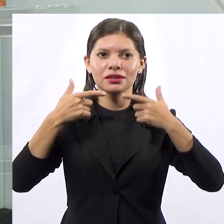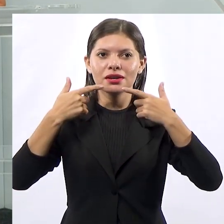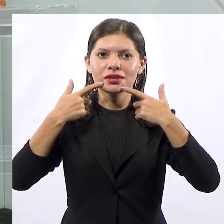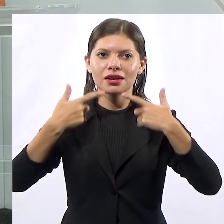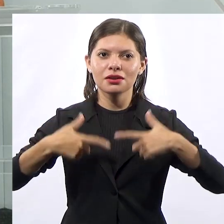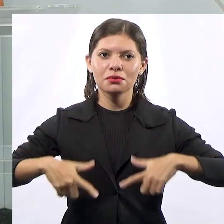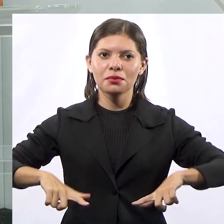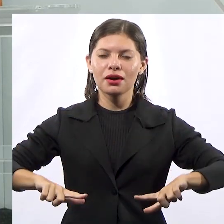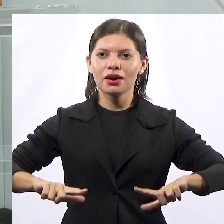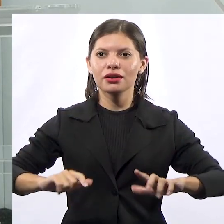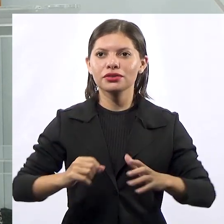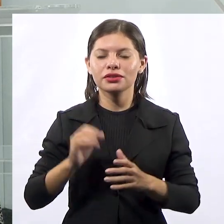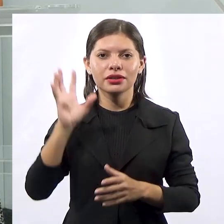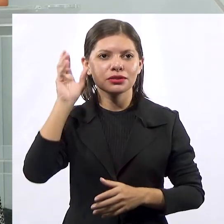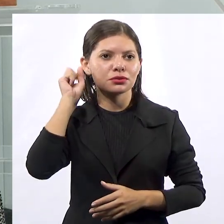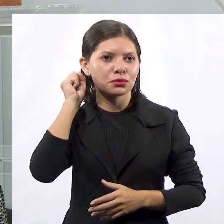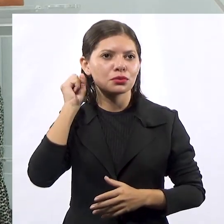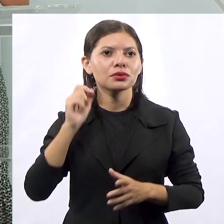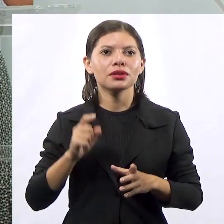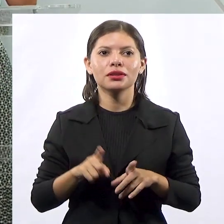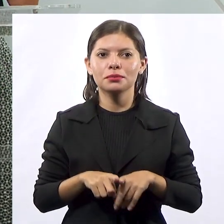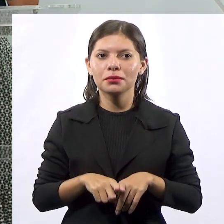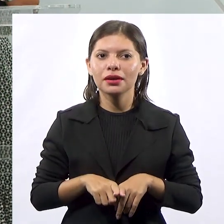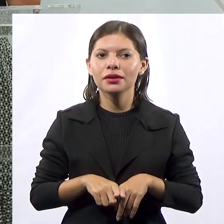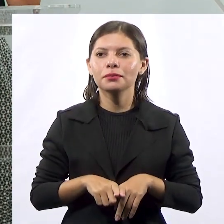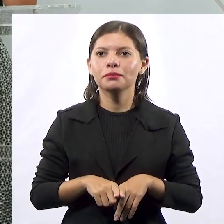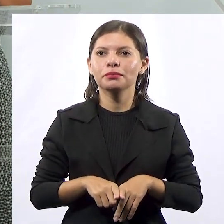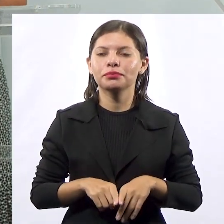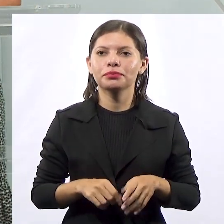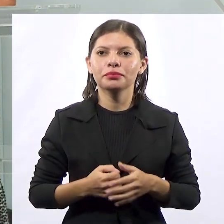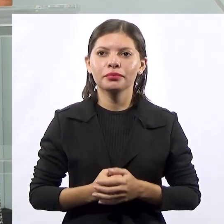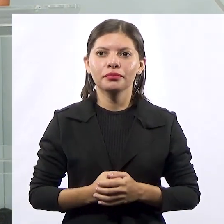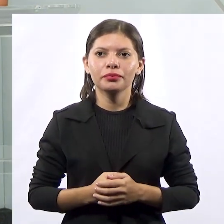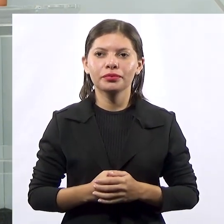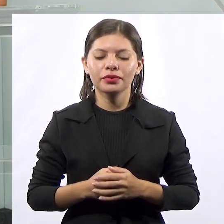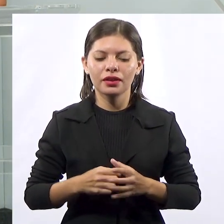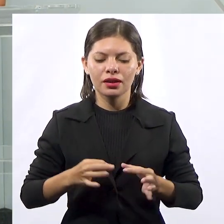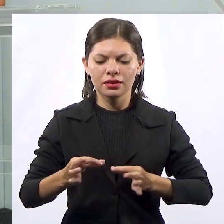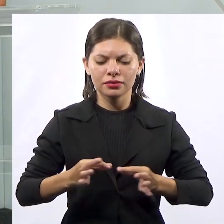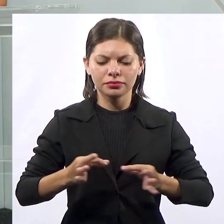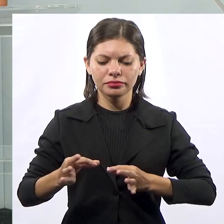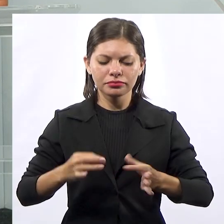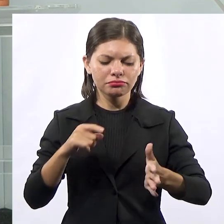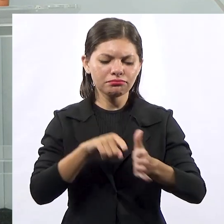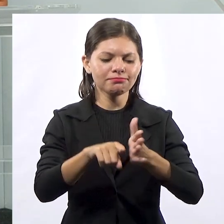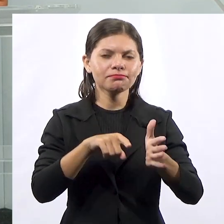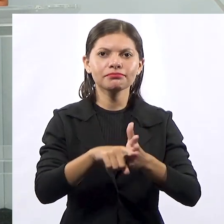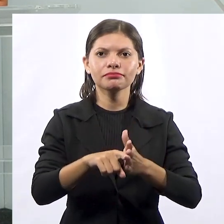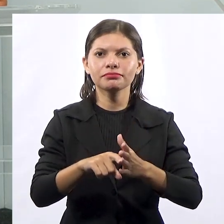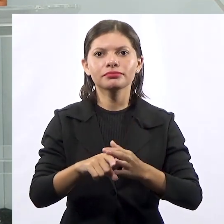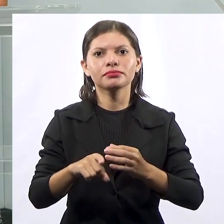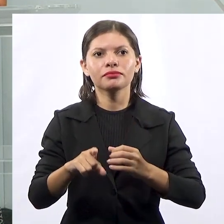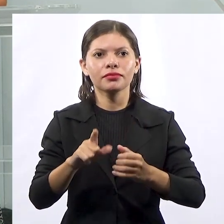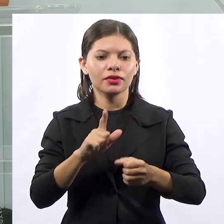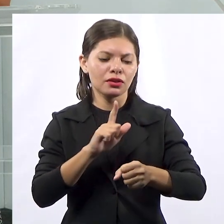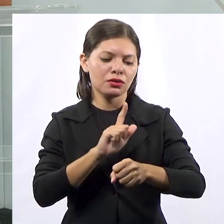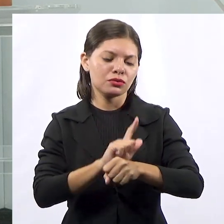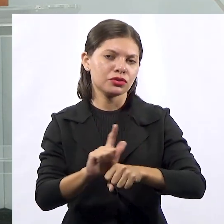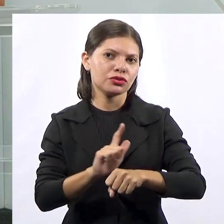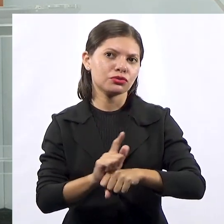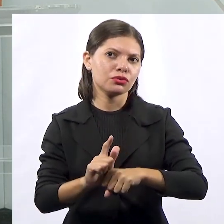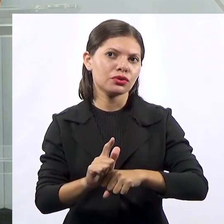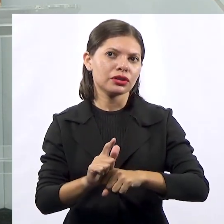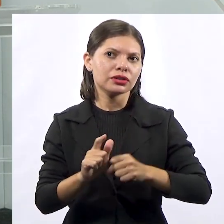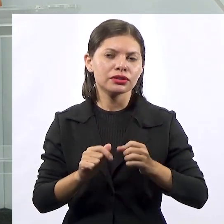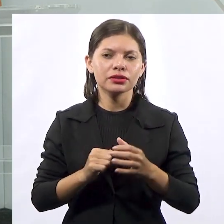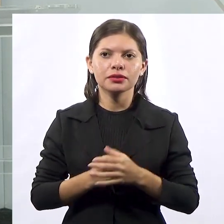linguagem, a importância da escuta. E depois que vocês elaborarem essa pesquisa com os gestores, depois de